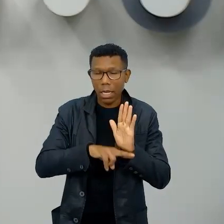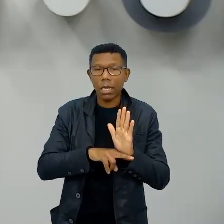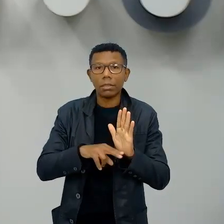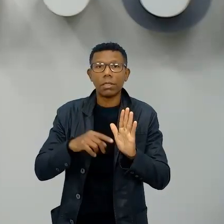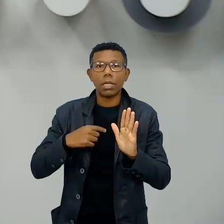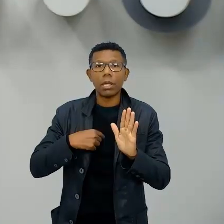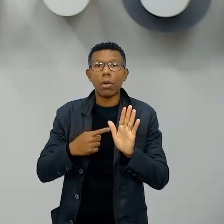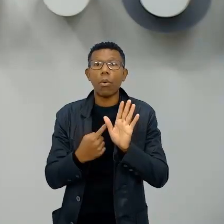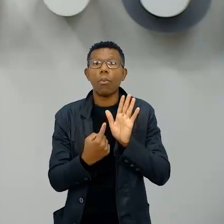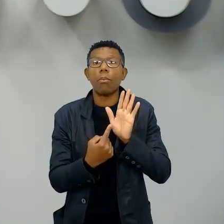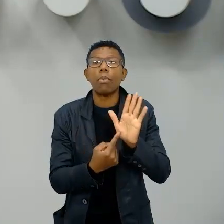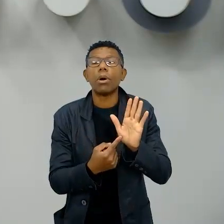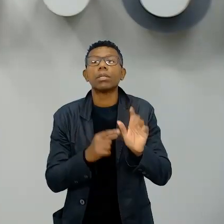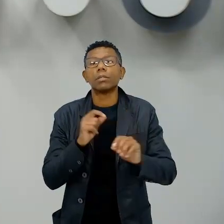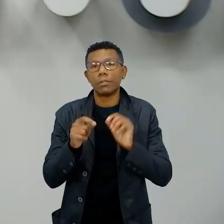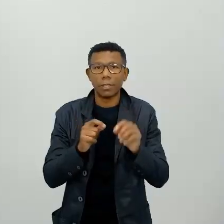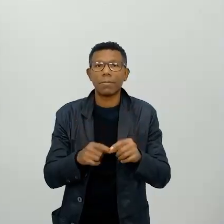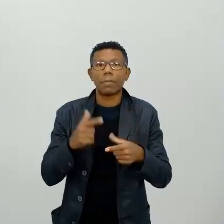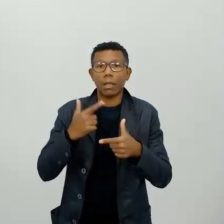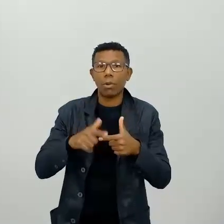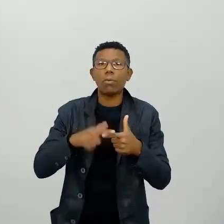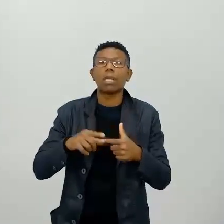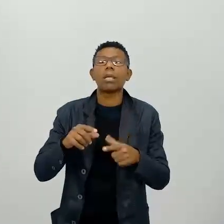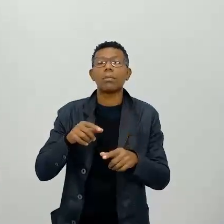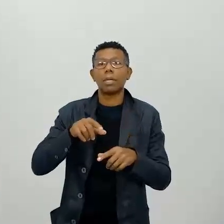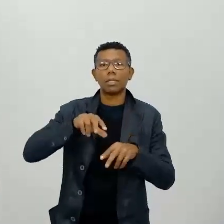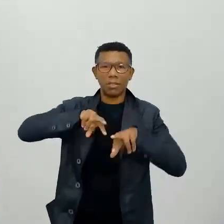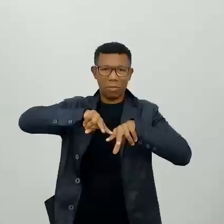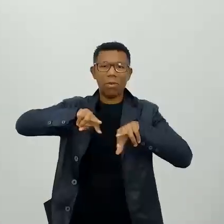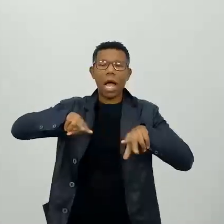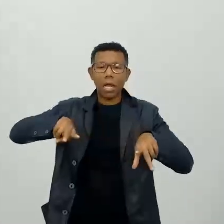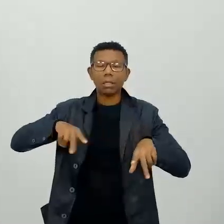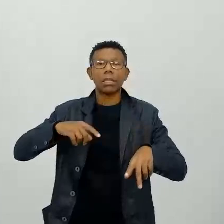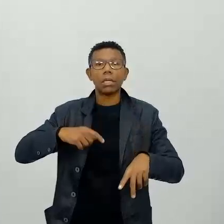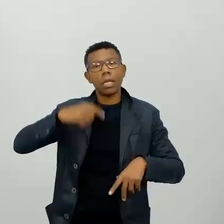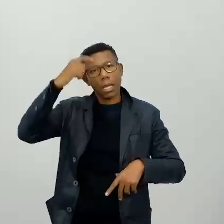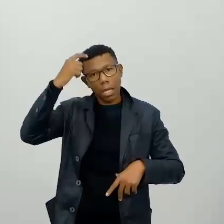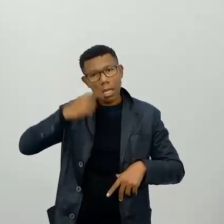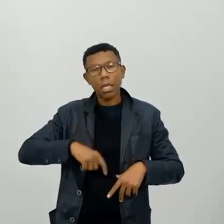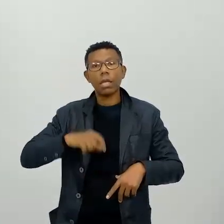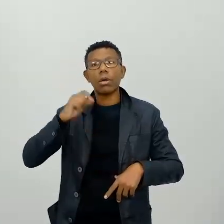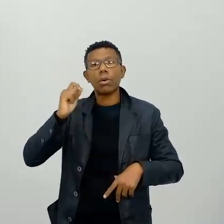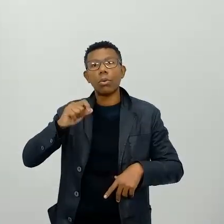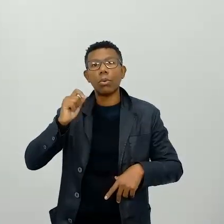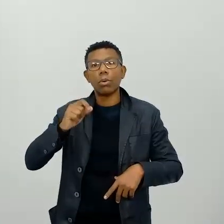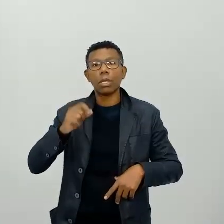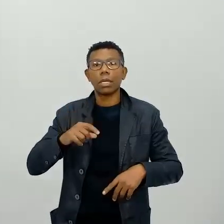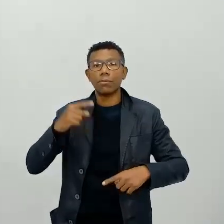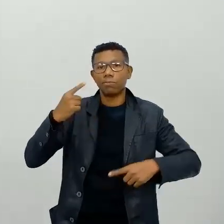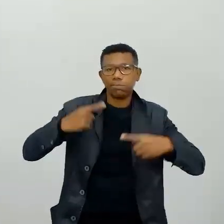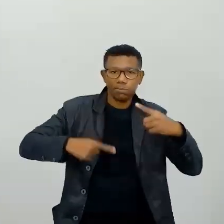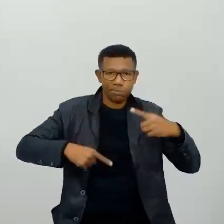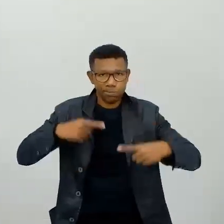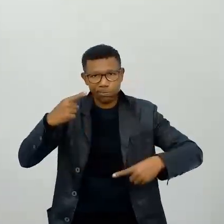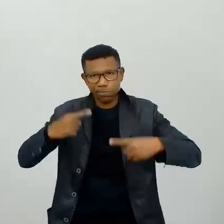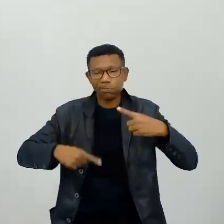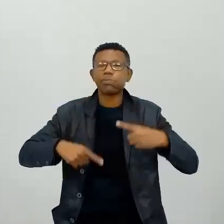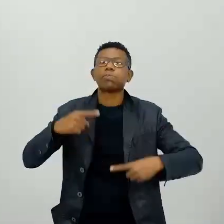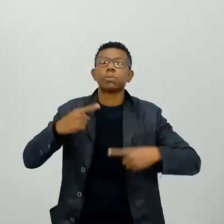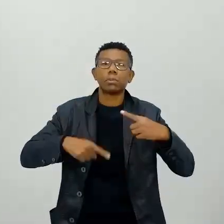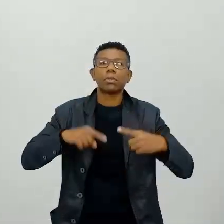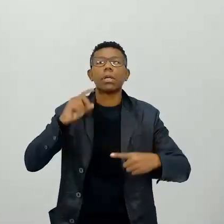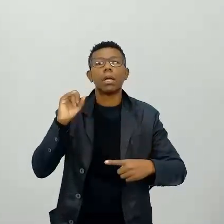trazer à tona outras contribuições, então eu preciso estar preparada, né, para fomentar essa discussão. Exatamente. A partir